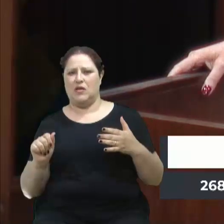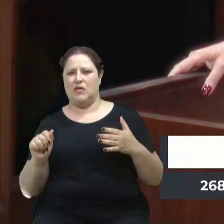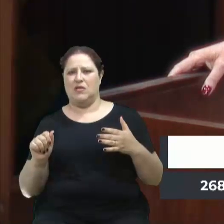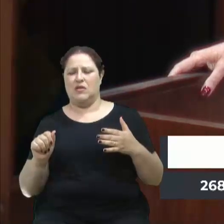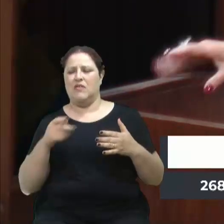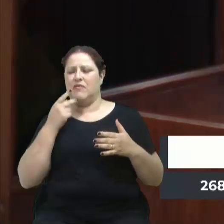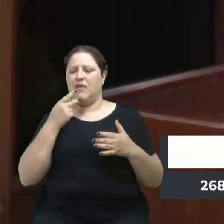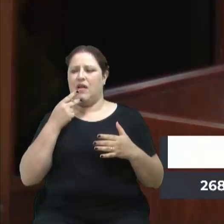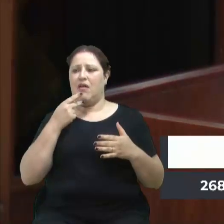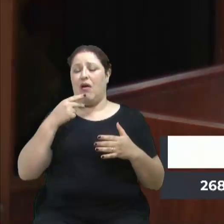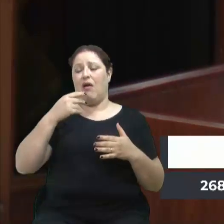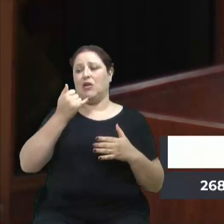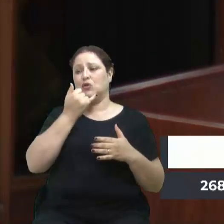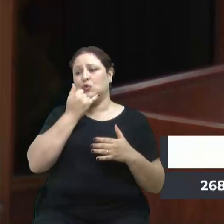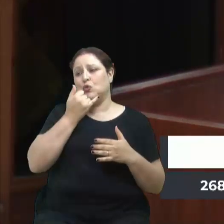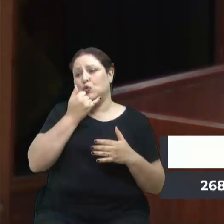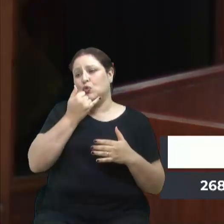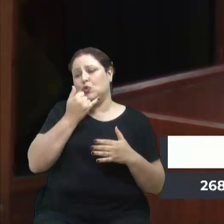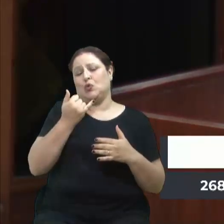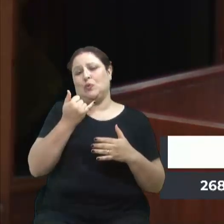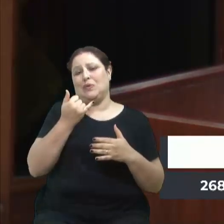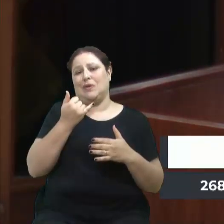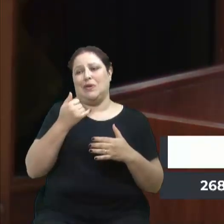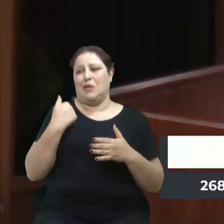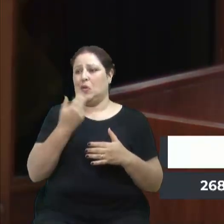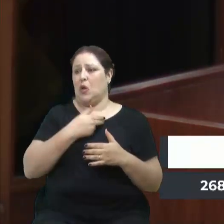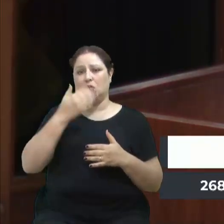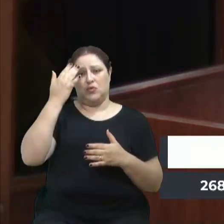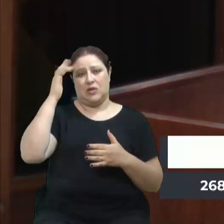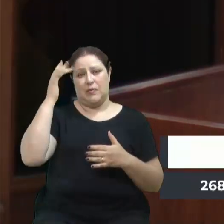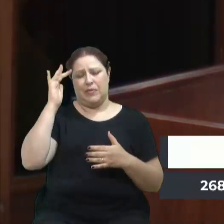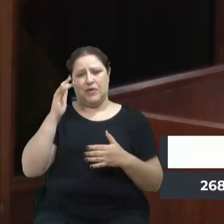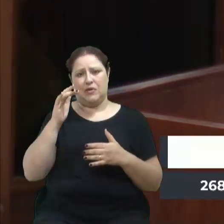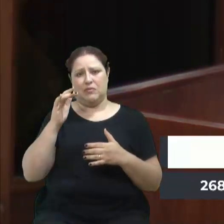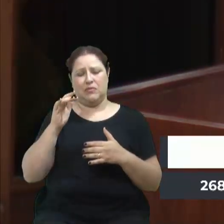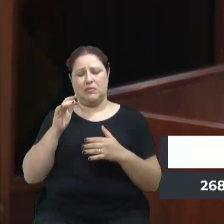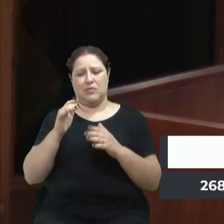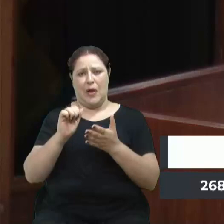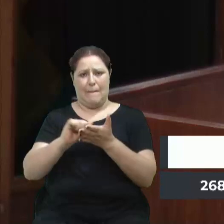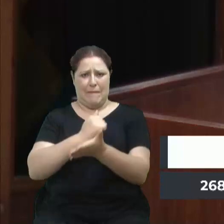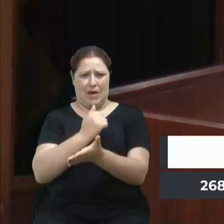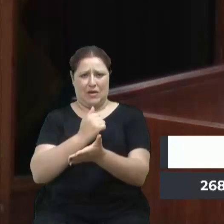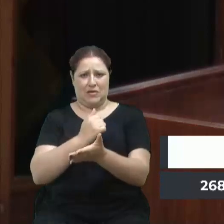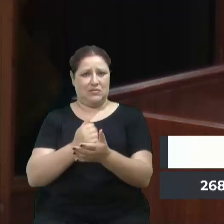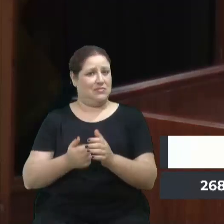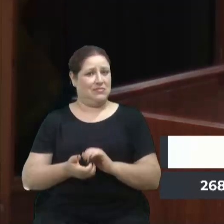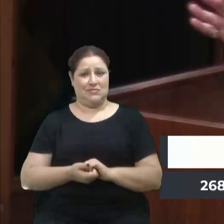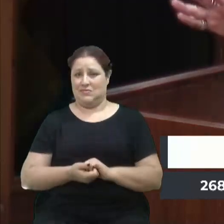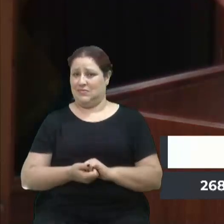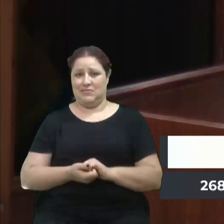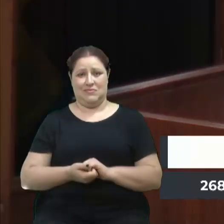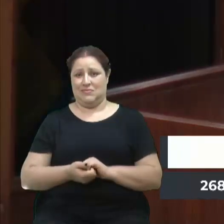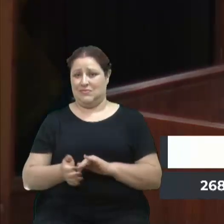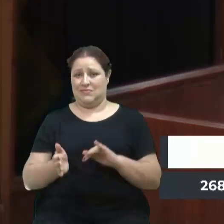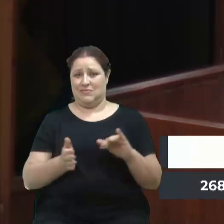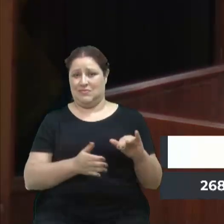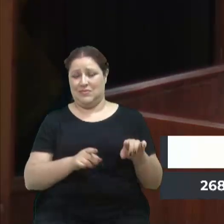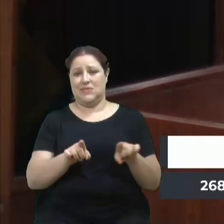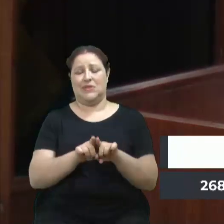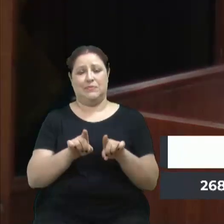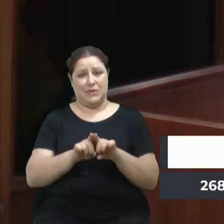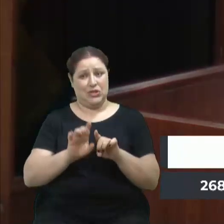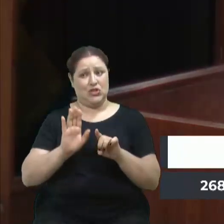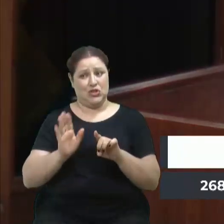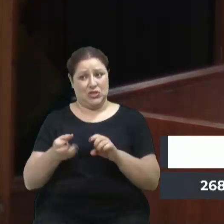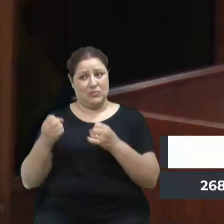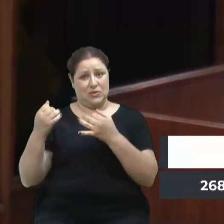por isso. Bom, como se não bastasse tudo isso, nós tivemos aquela fala infeliz, que eu